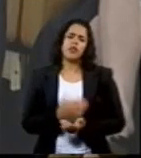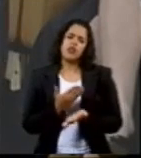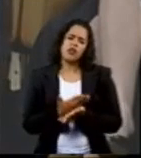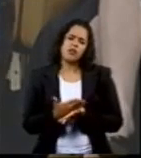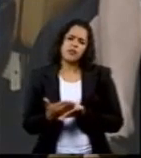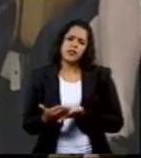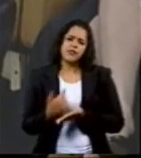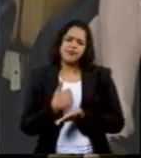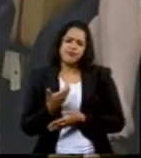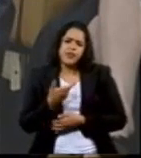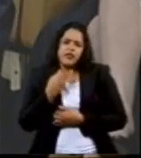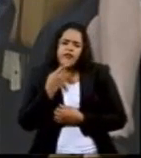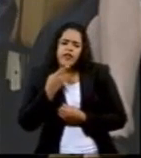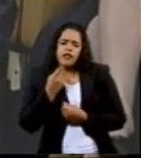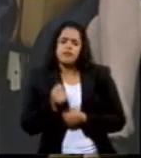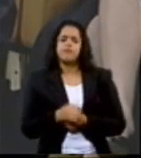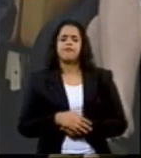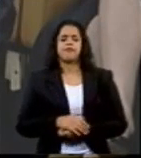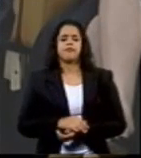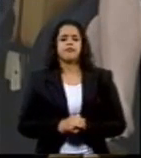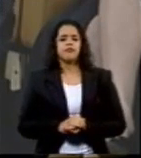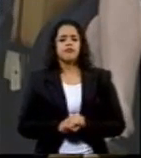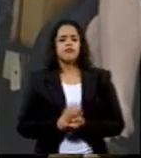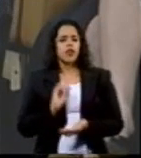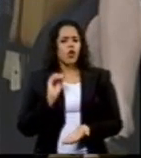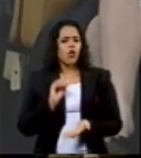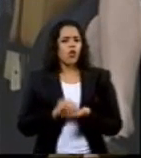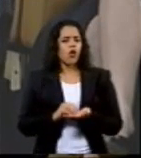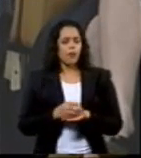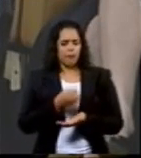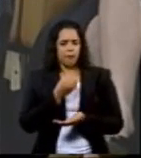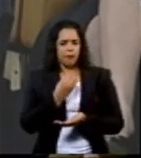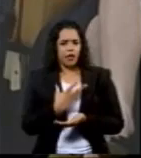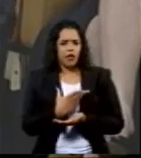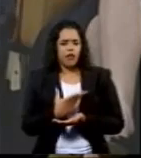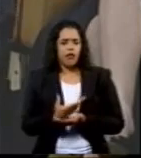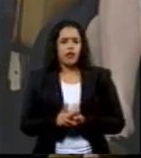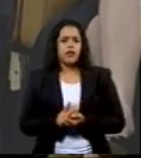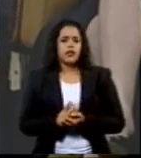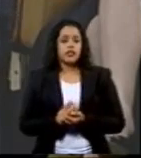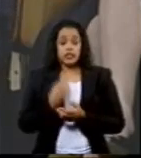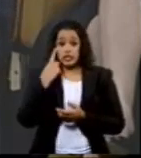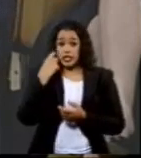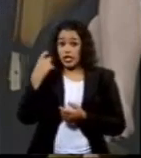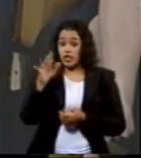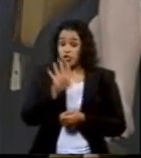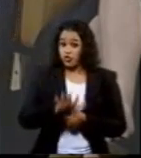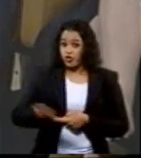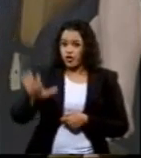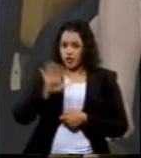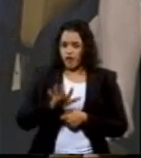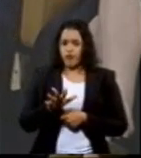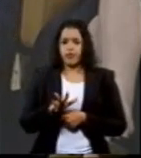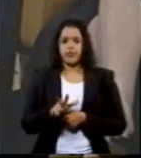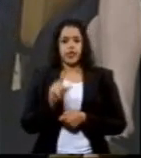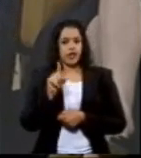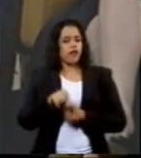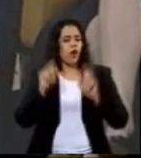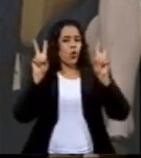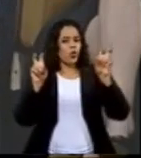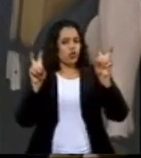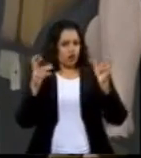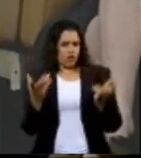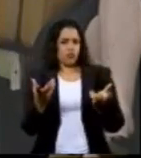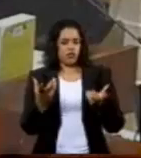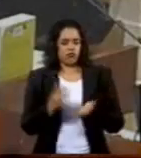Inicialmente, gostaria de colocar bem a repercussão geral que será, o tema submetido